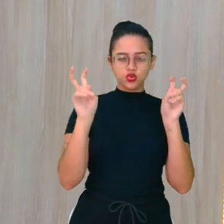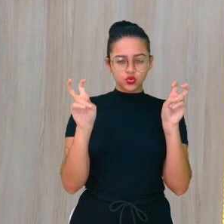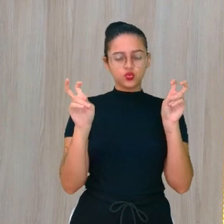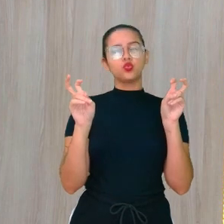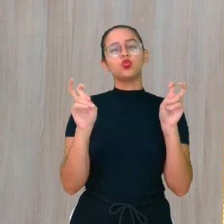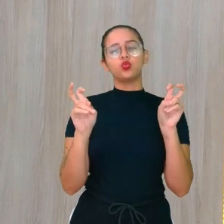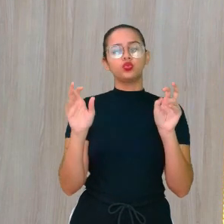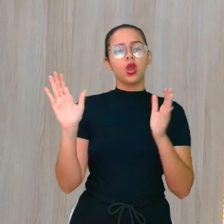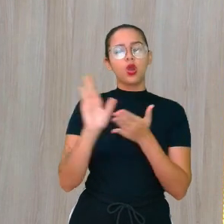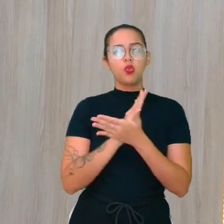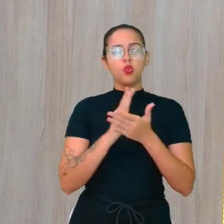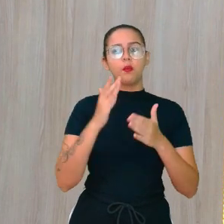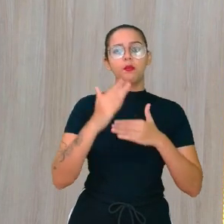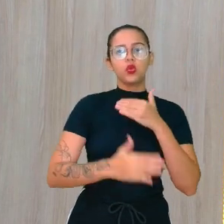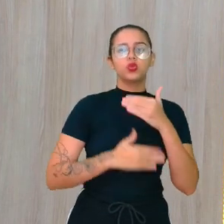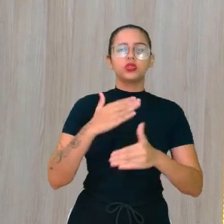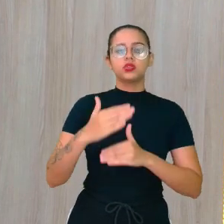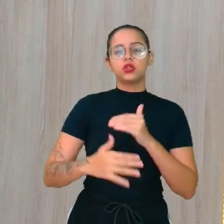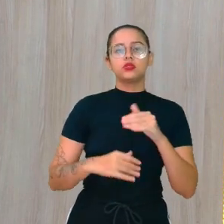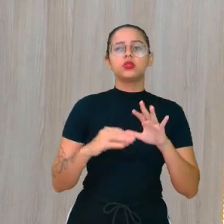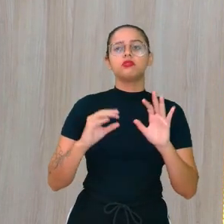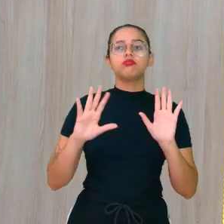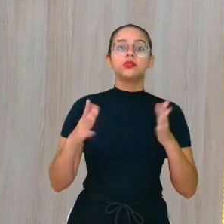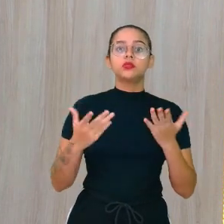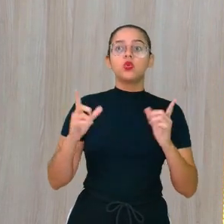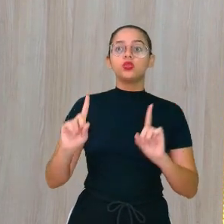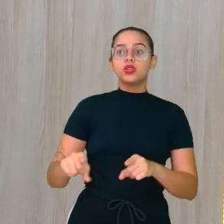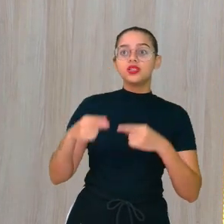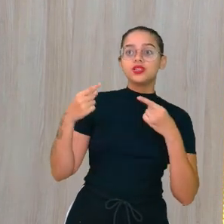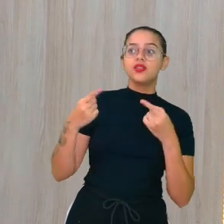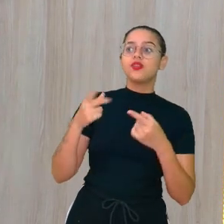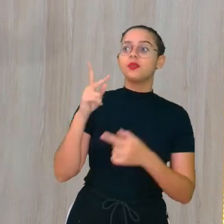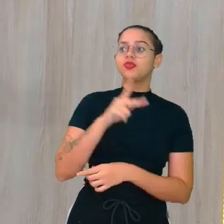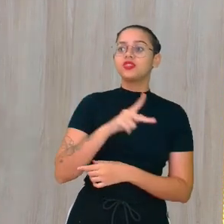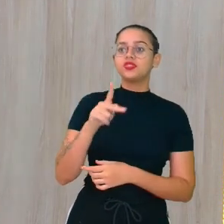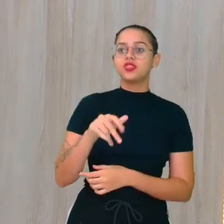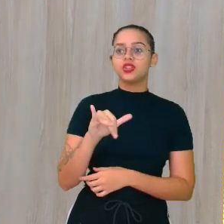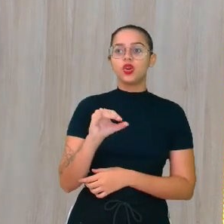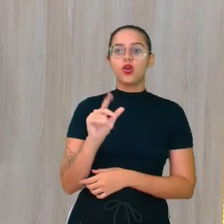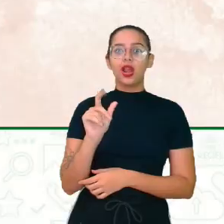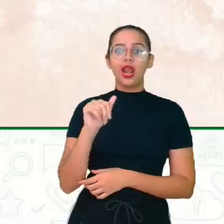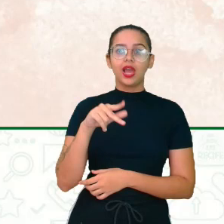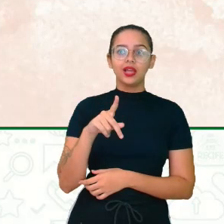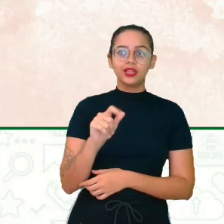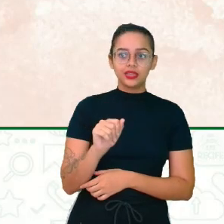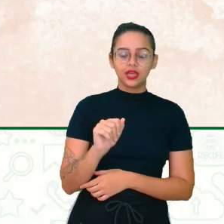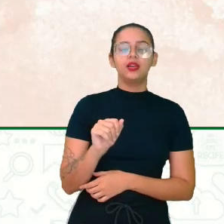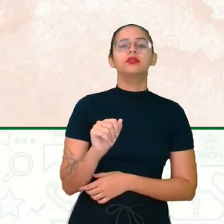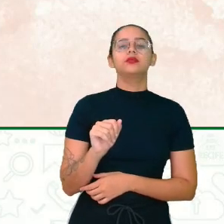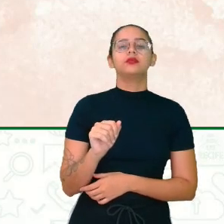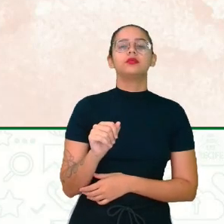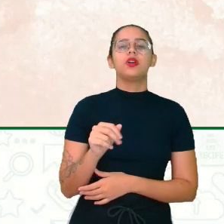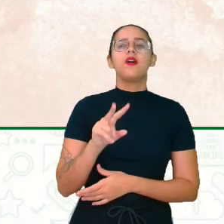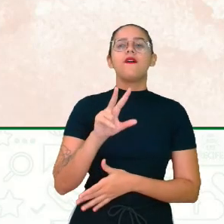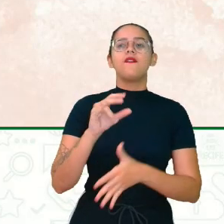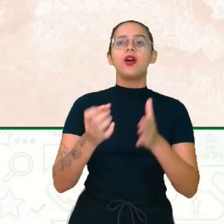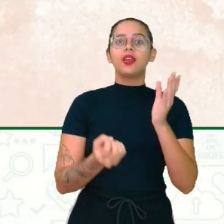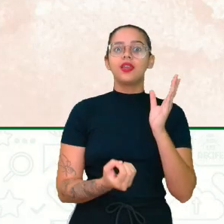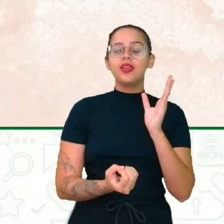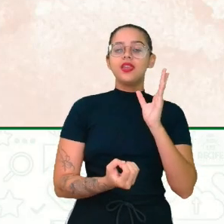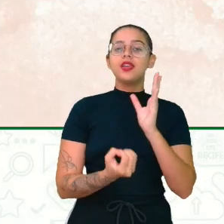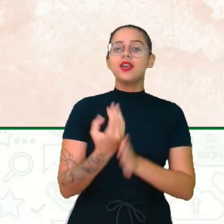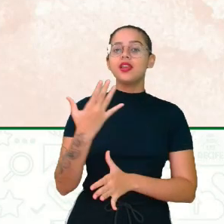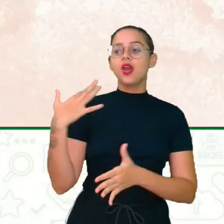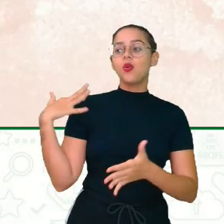algum processo. Então, como desafio, professora Yolanda, eles vão construir uma linha do